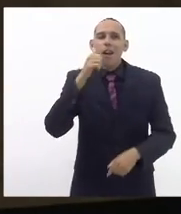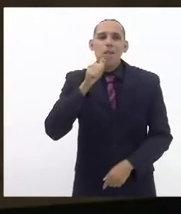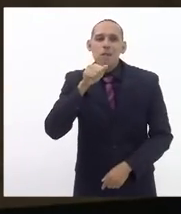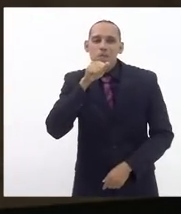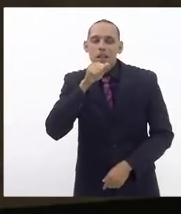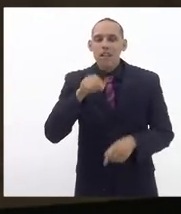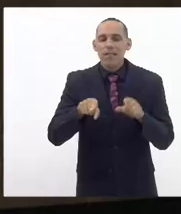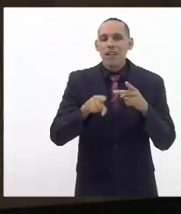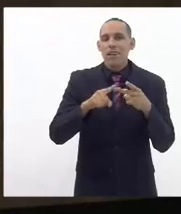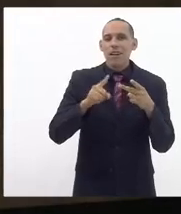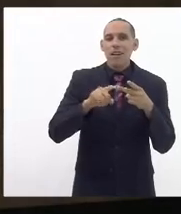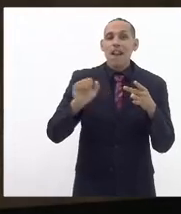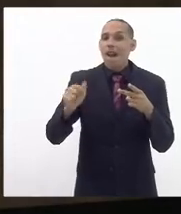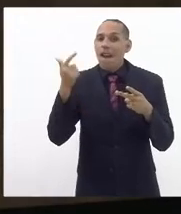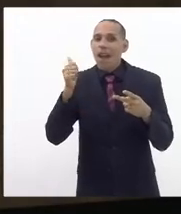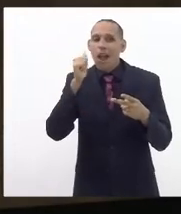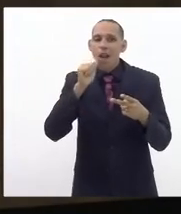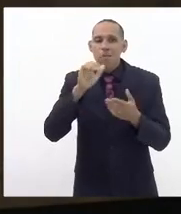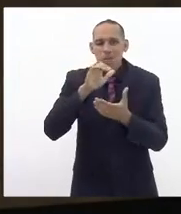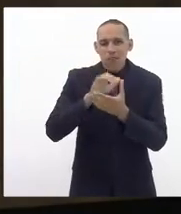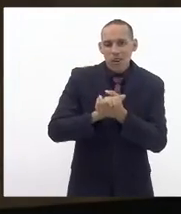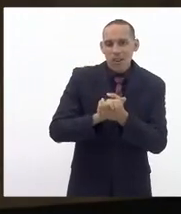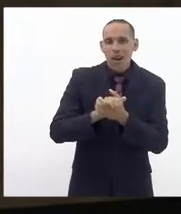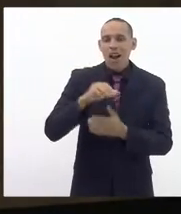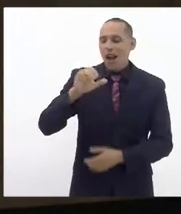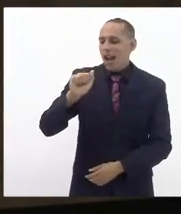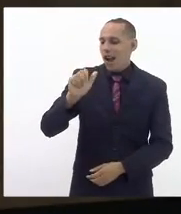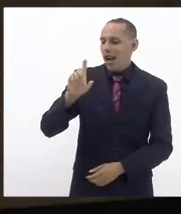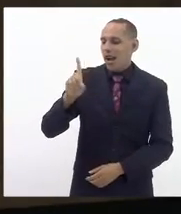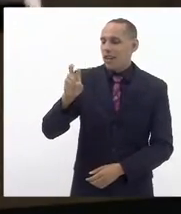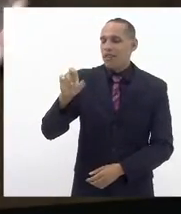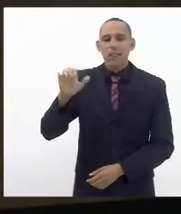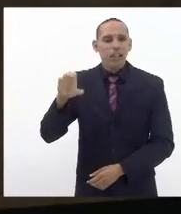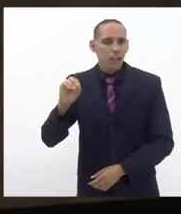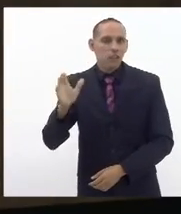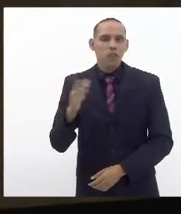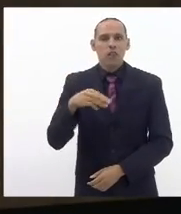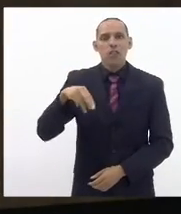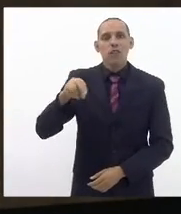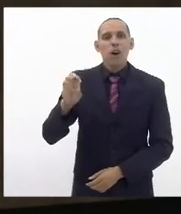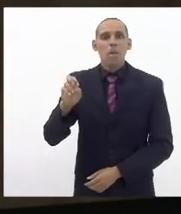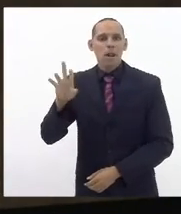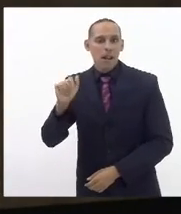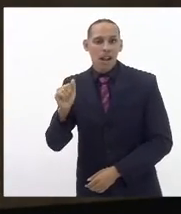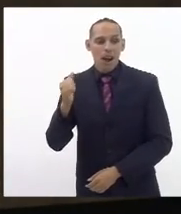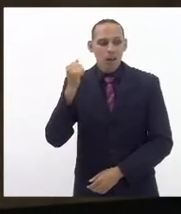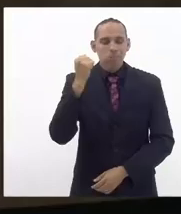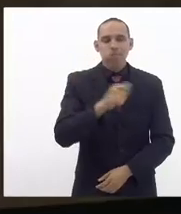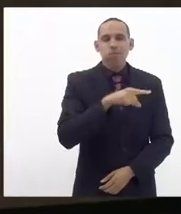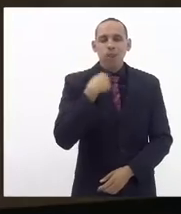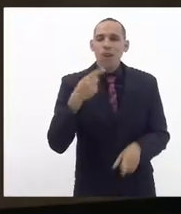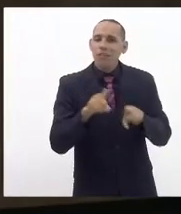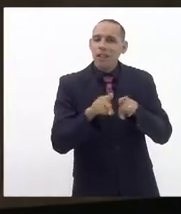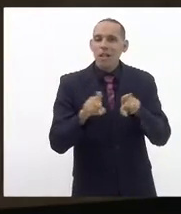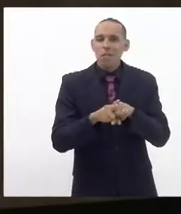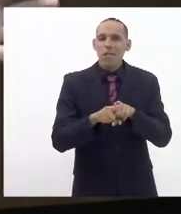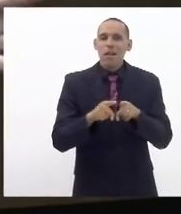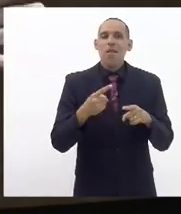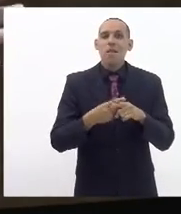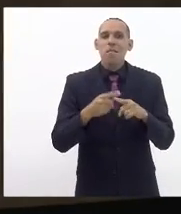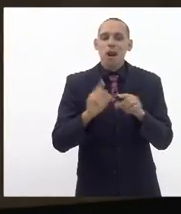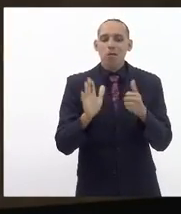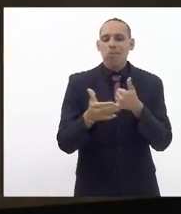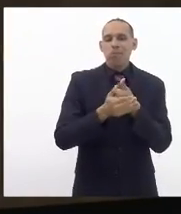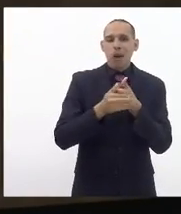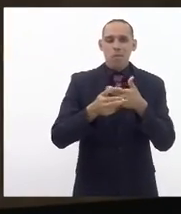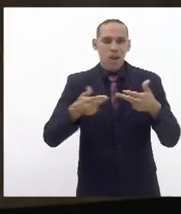da Nóbrega, que dirigia o escritório do crime, que foi assassinado num quadro, claro, de queima de arquivo. Então, tudo isso é interessante a gente trazer,